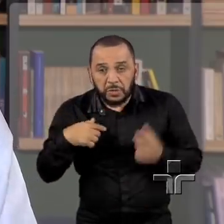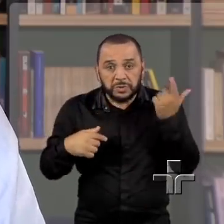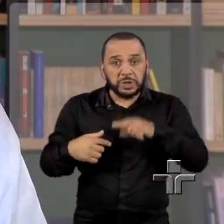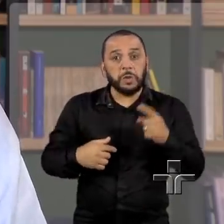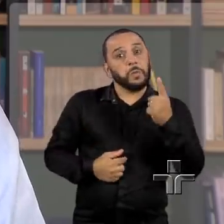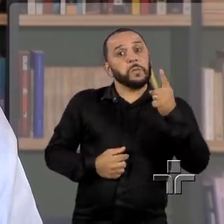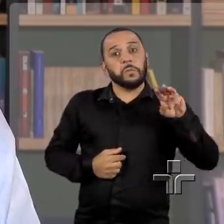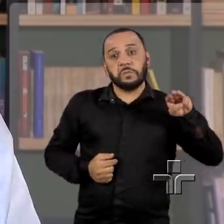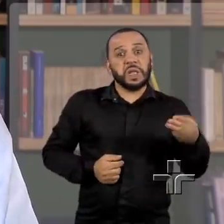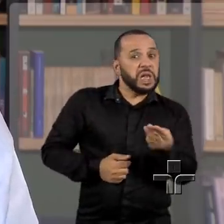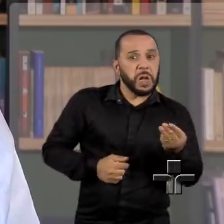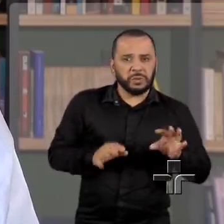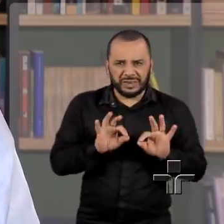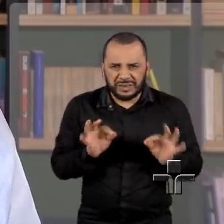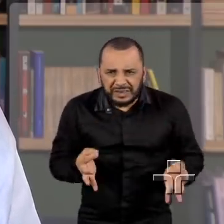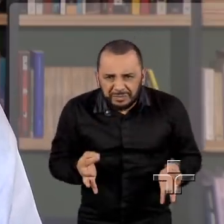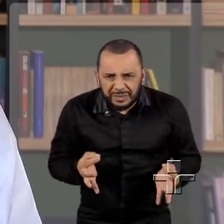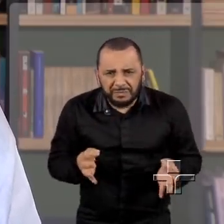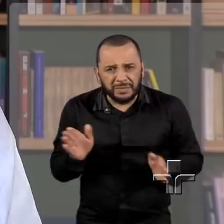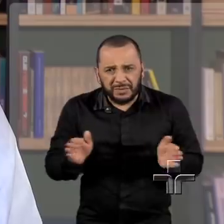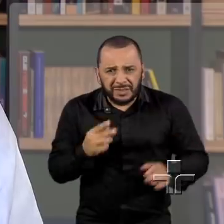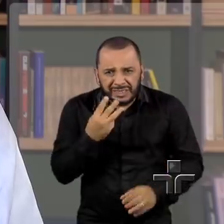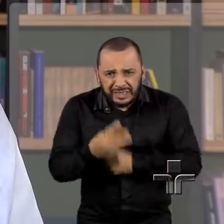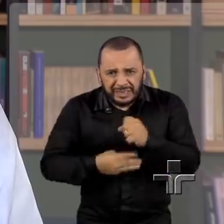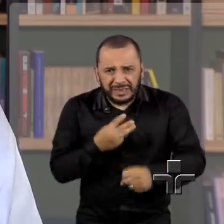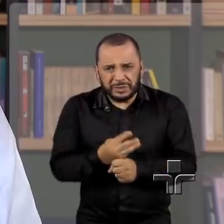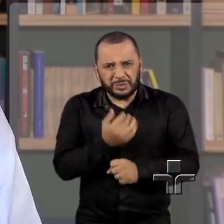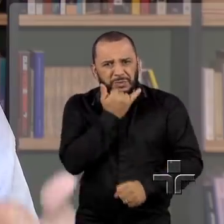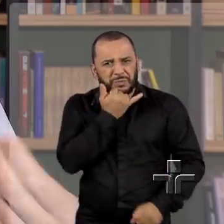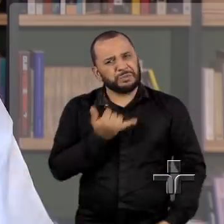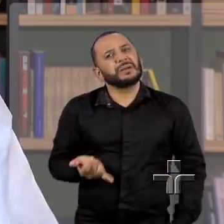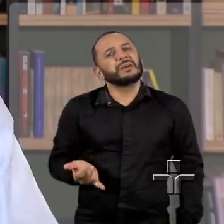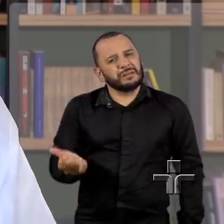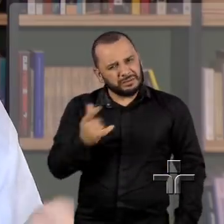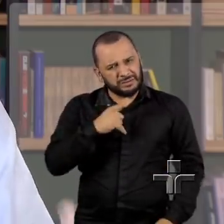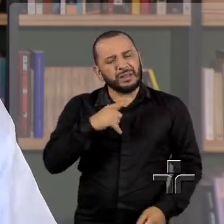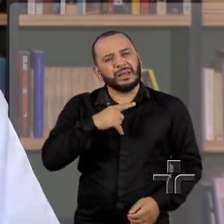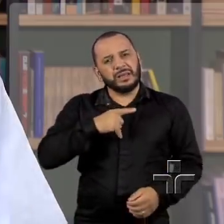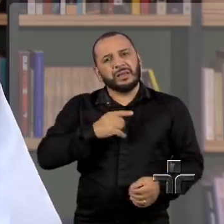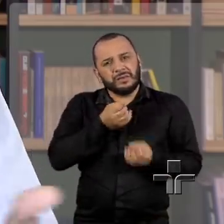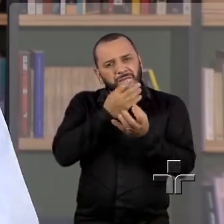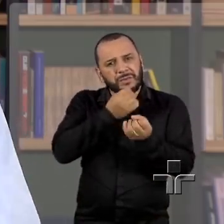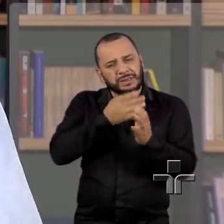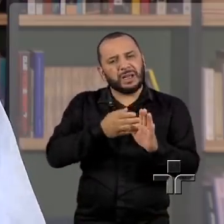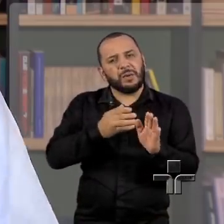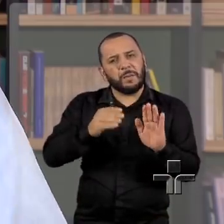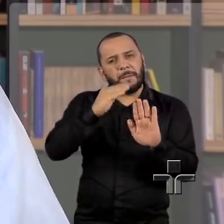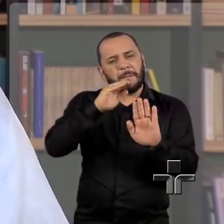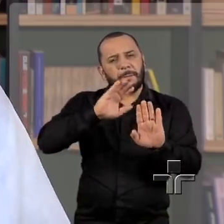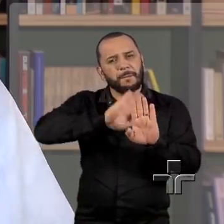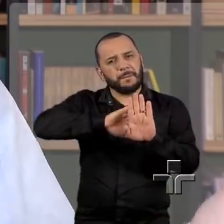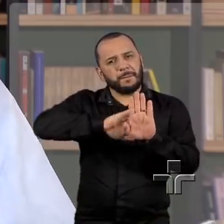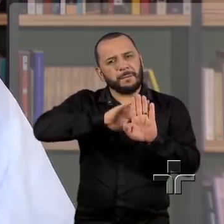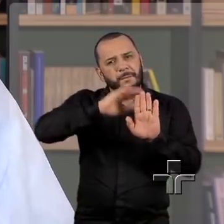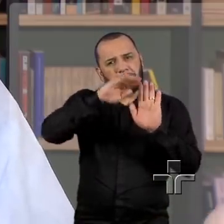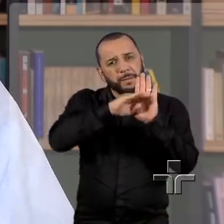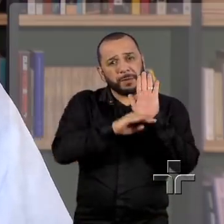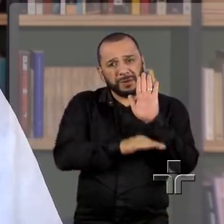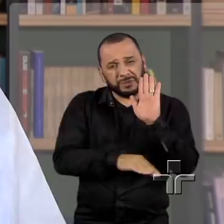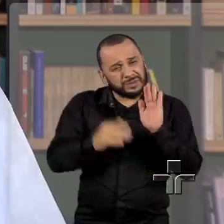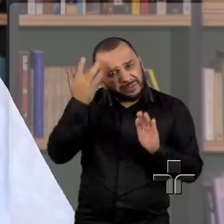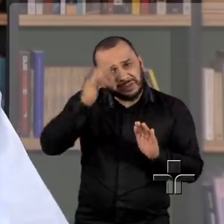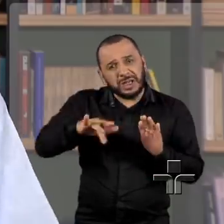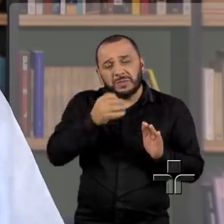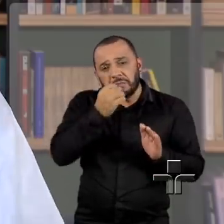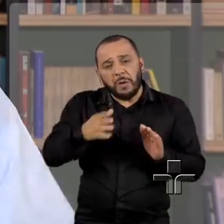anos. Simples assim? Não era simples assim. Tinha muito mais aportes financeiros ali. A gente nem sabe se o resultado dela foi tão bom assim, no final